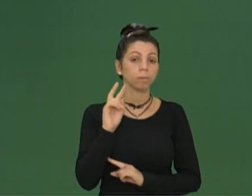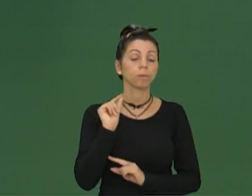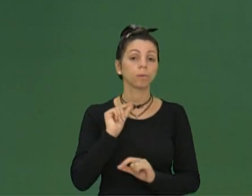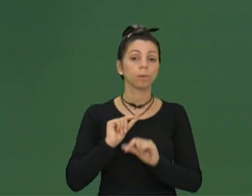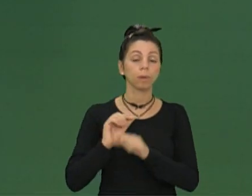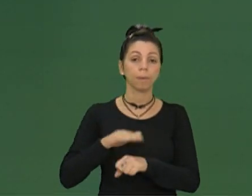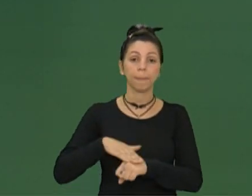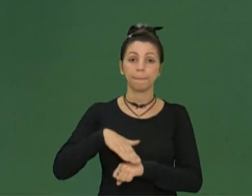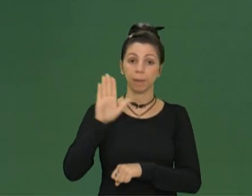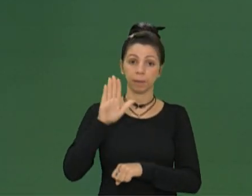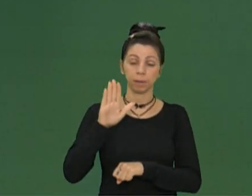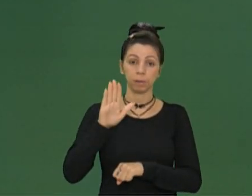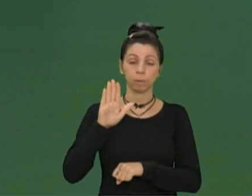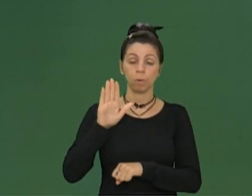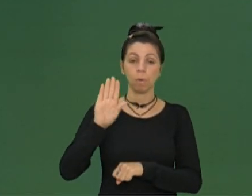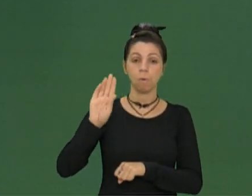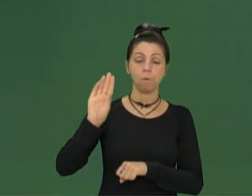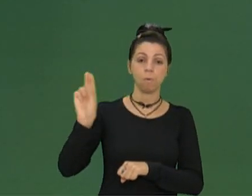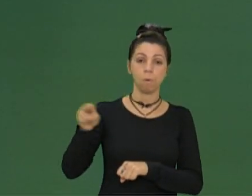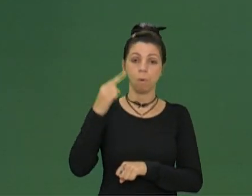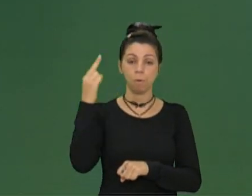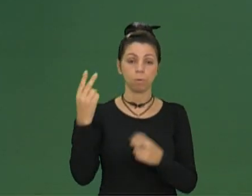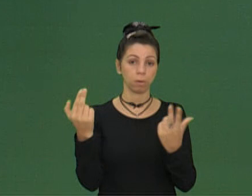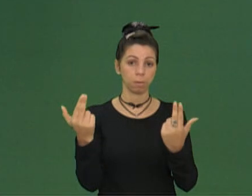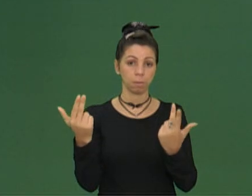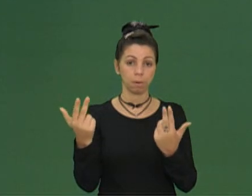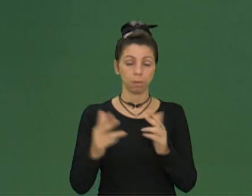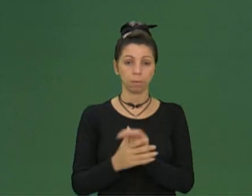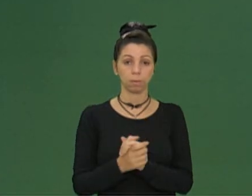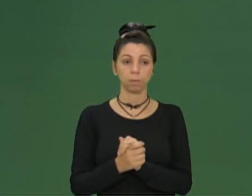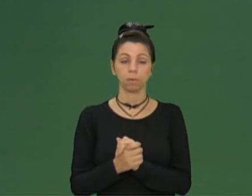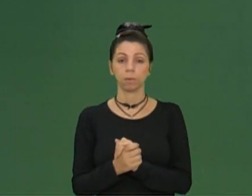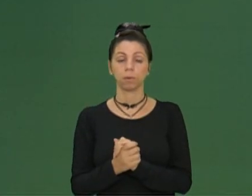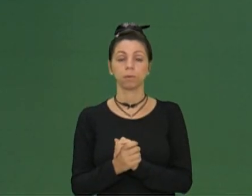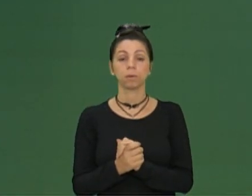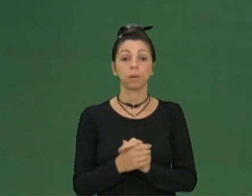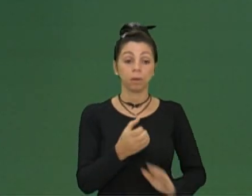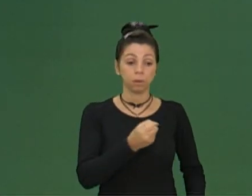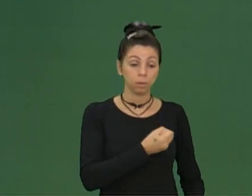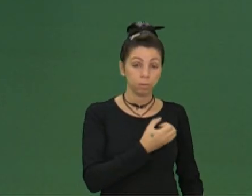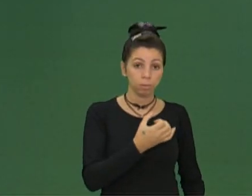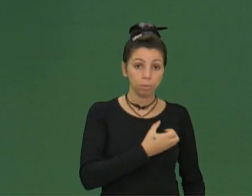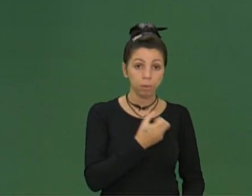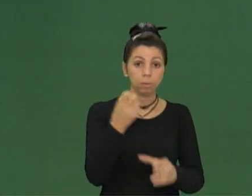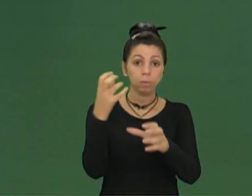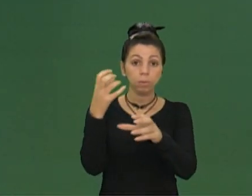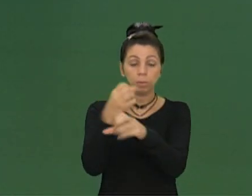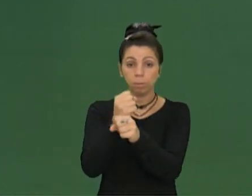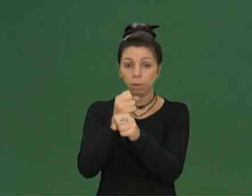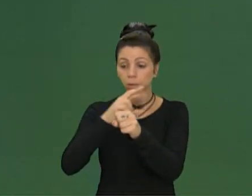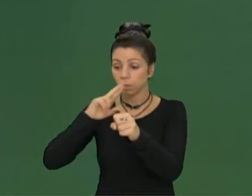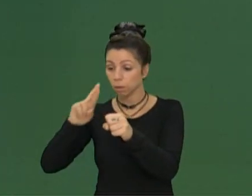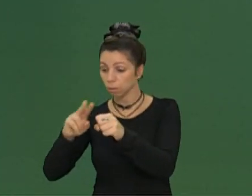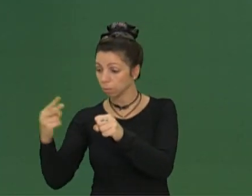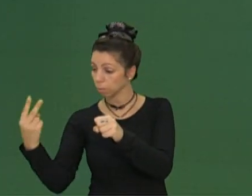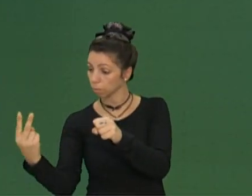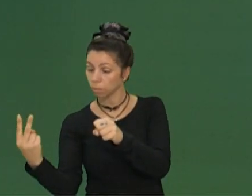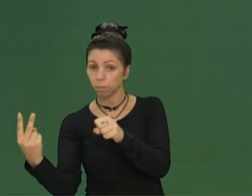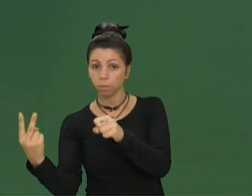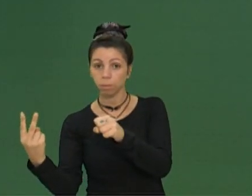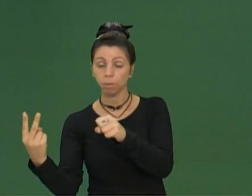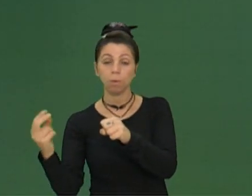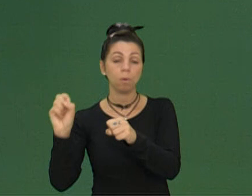nessa do ladinho marcadinha, ok? Qual que vai ser as possíveis? Que número somado que dá menos 2, né? Ou multiplicado